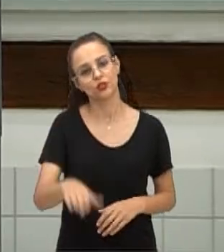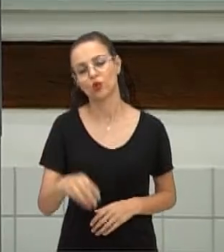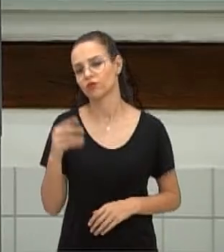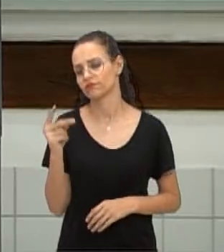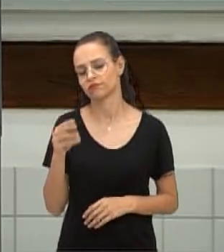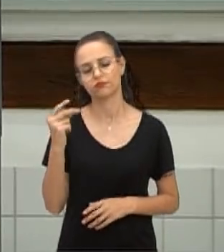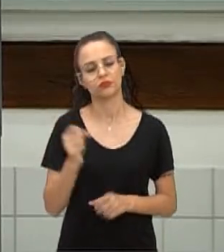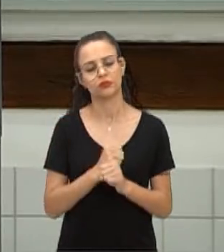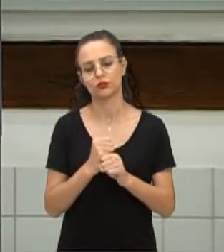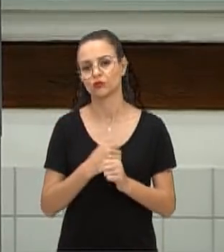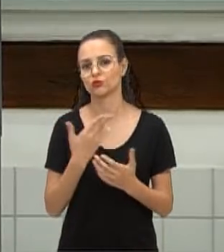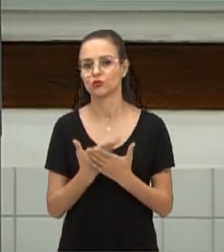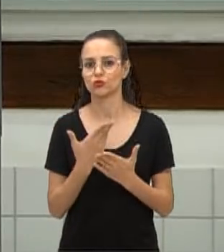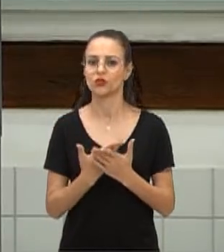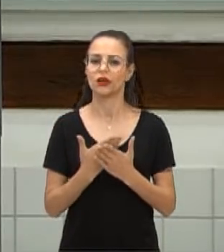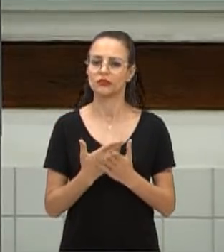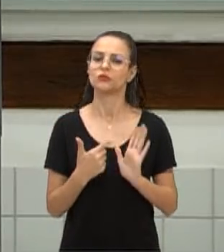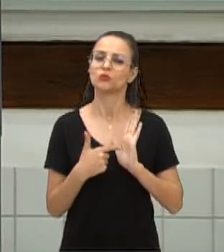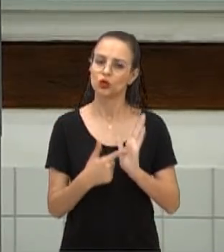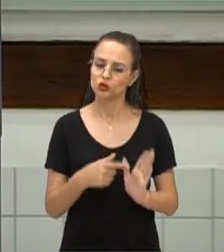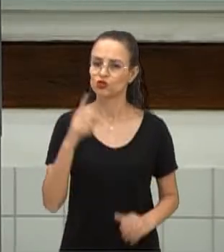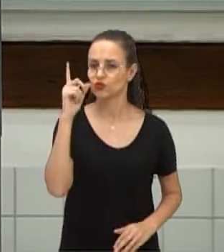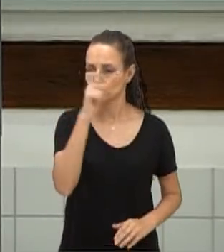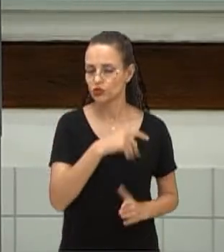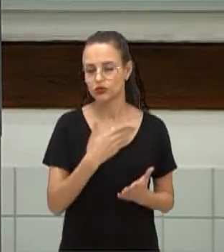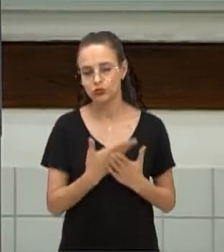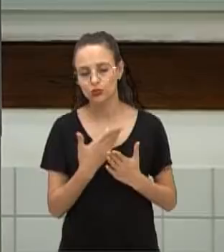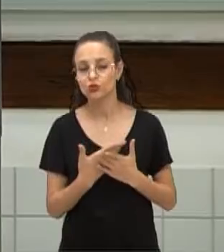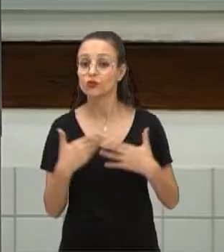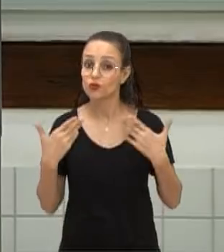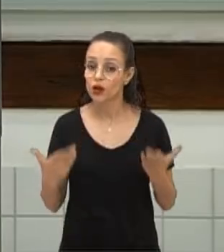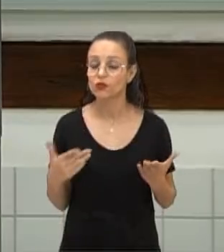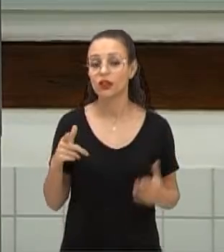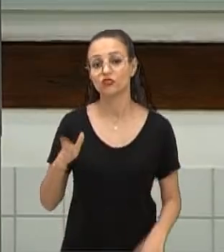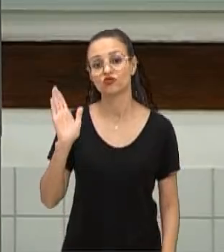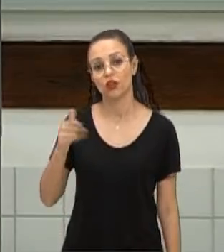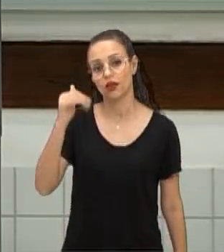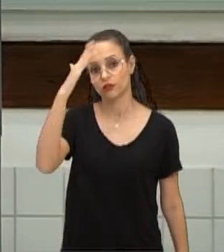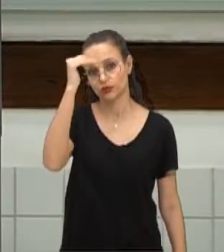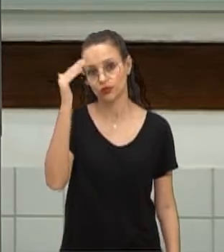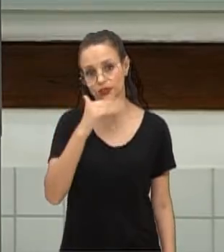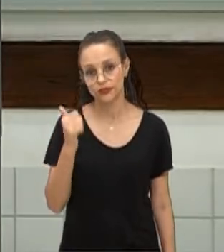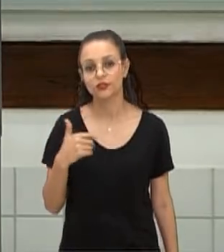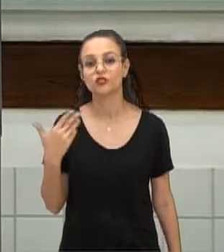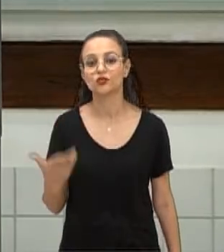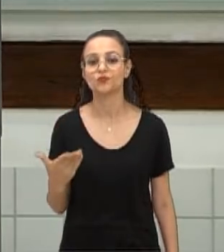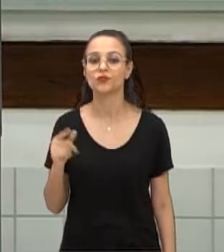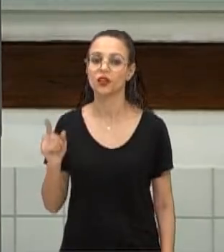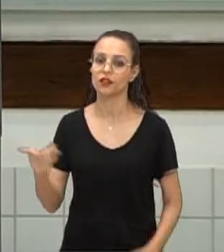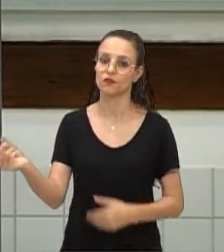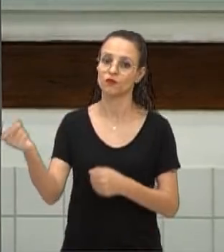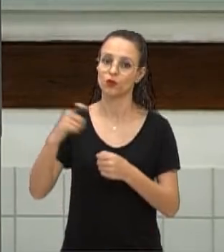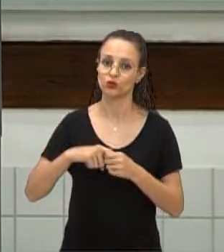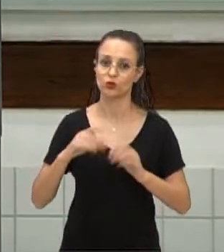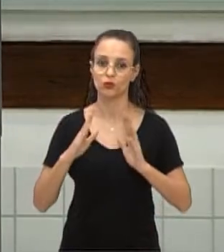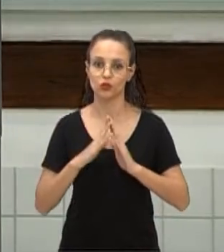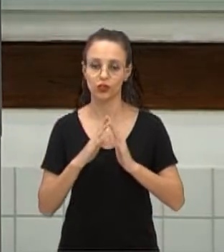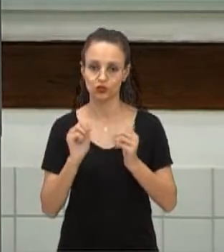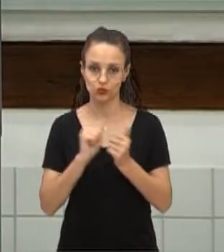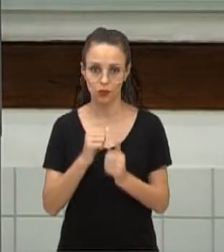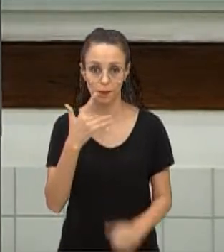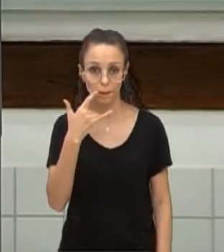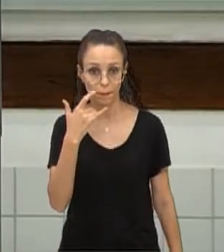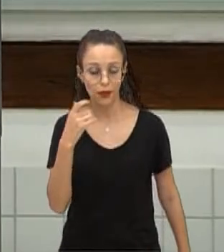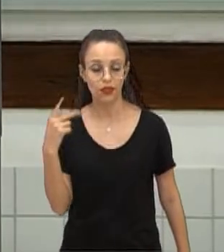tempo estudando, apresentou dificuldades de estudos. Quando ele já era adolescente, ele voltou a morar com o pai,